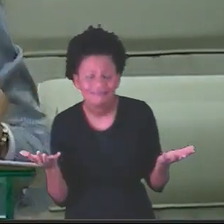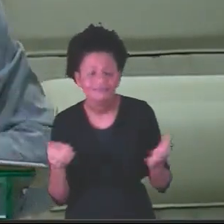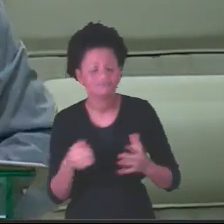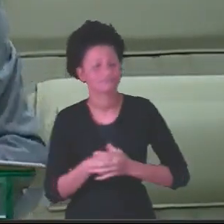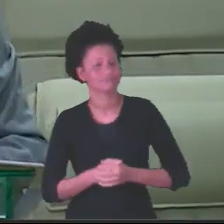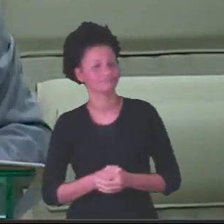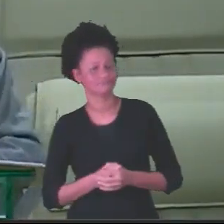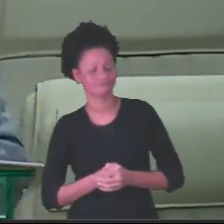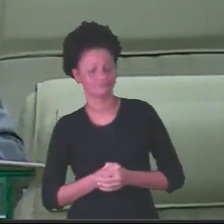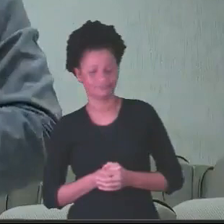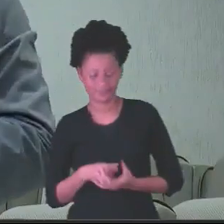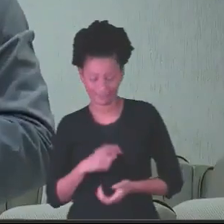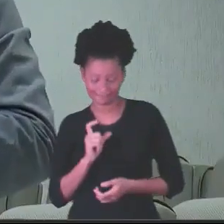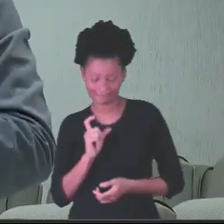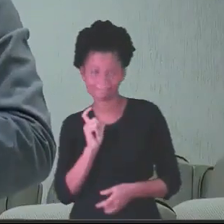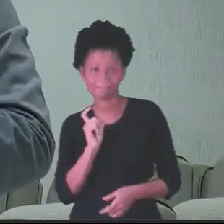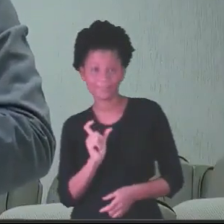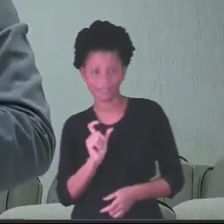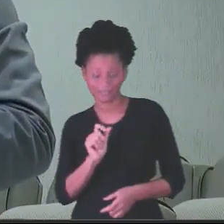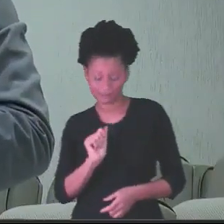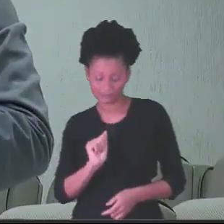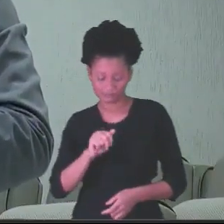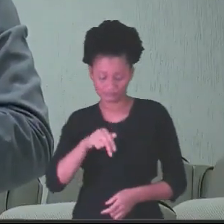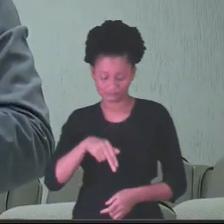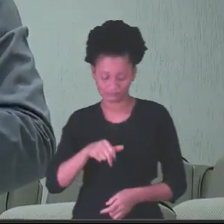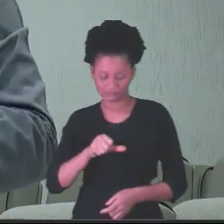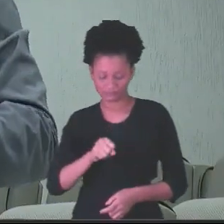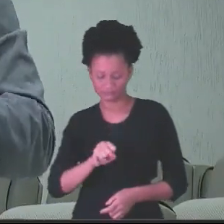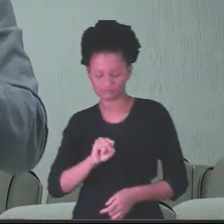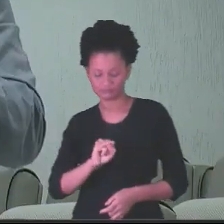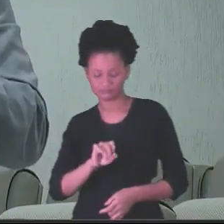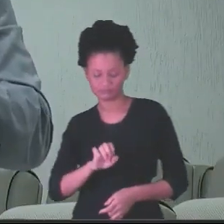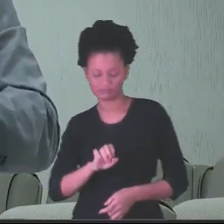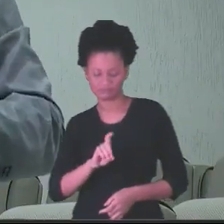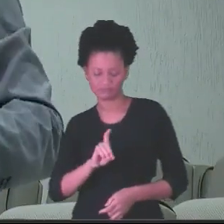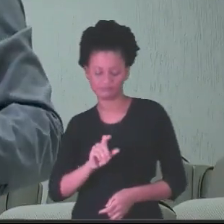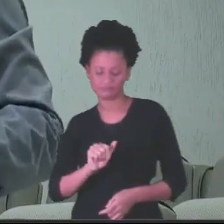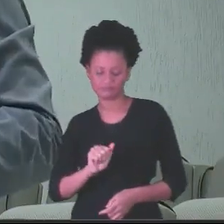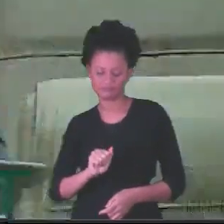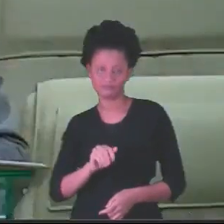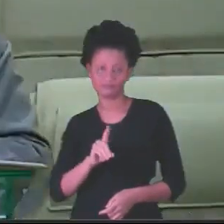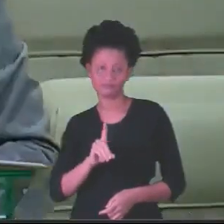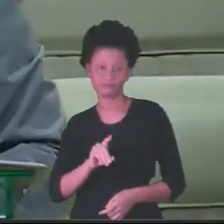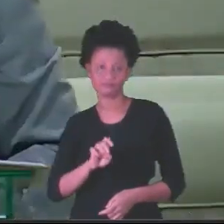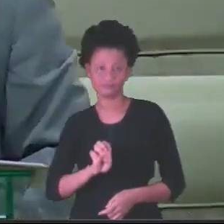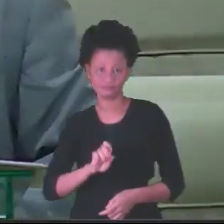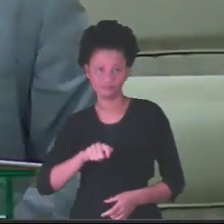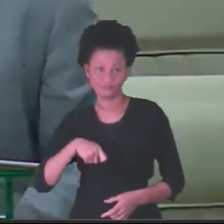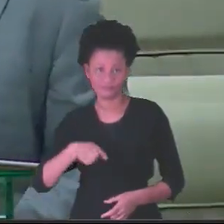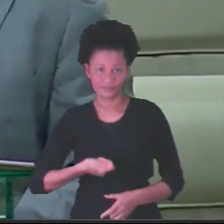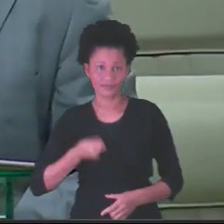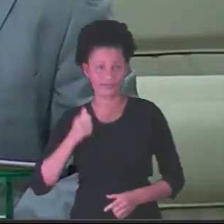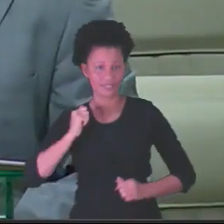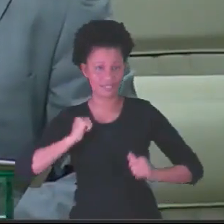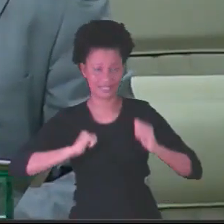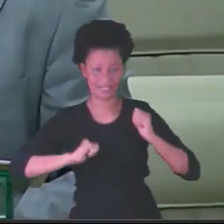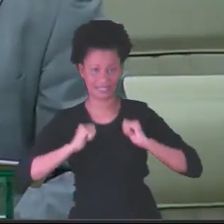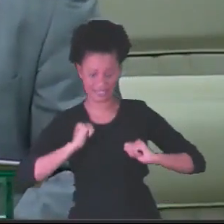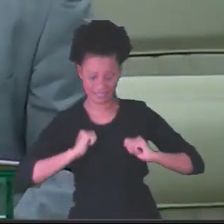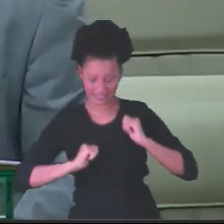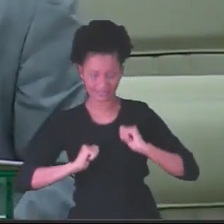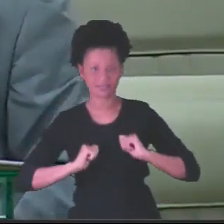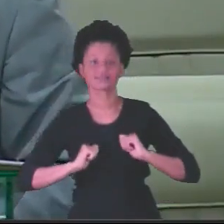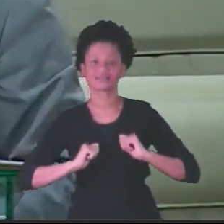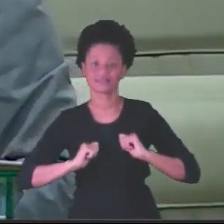a palavra ansiedade irmãos uma palavra profunda o que paulo